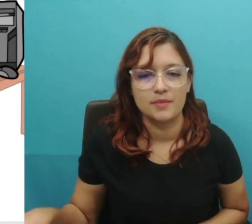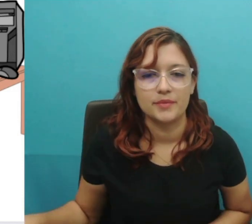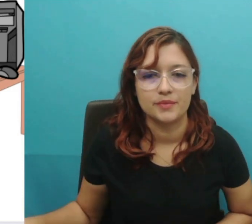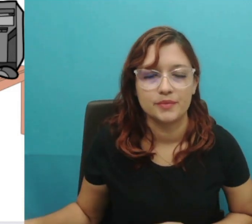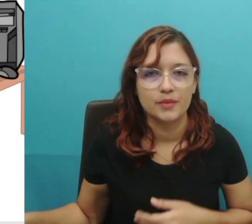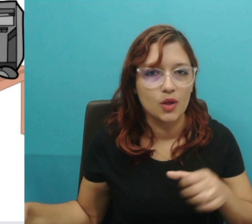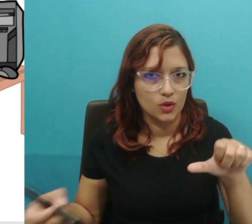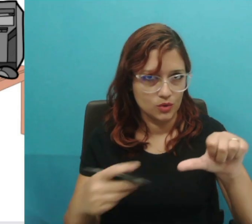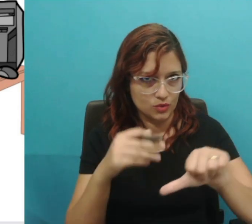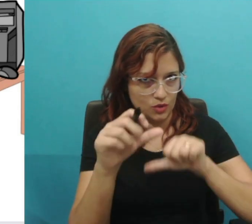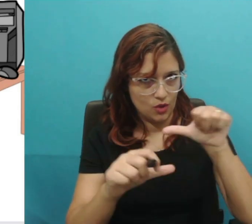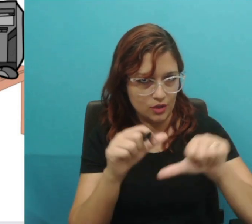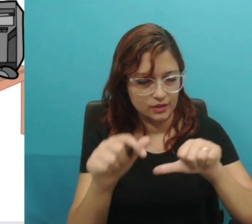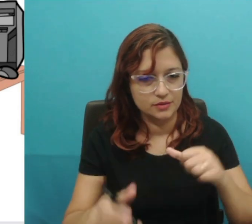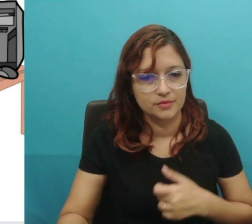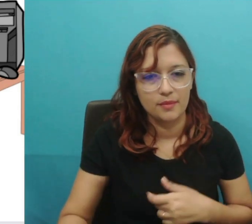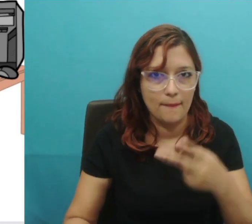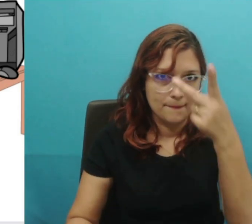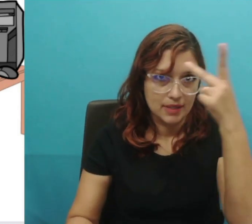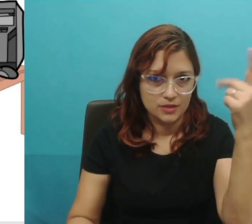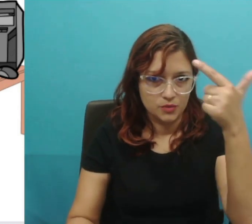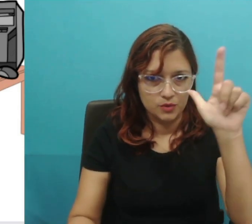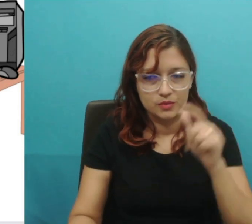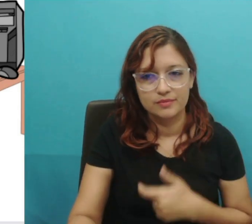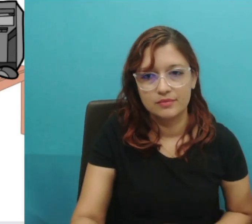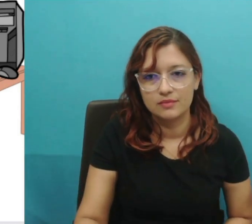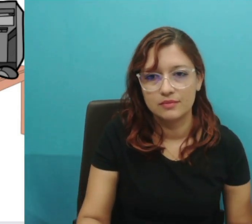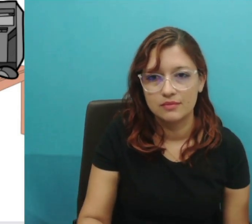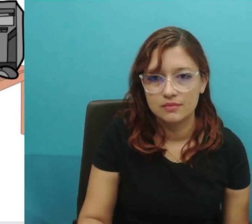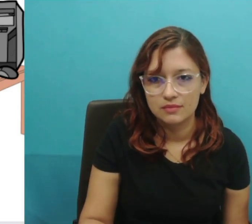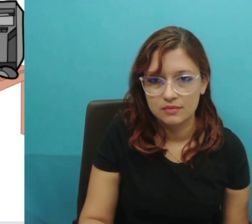Mas, por exemplo, vamos trocar.